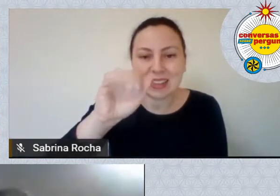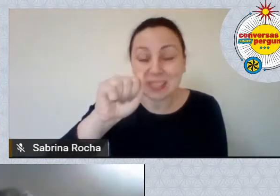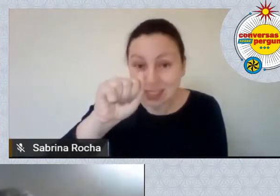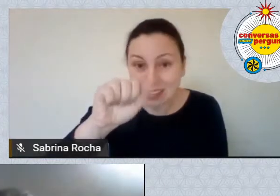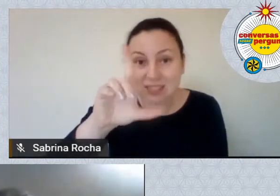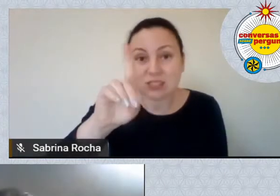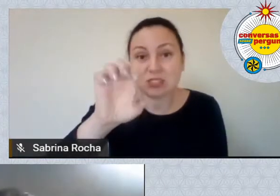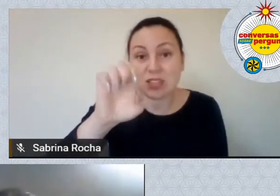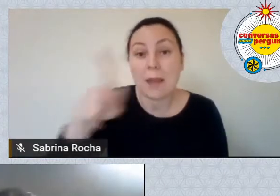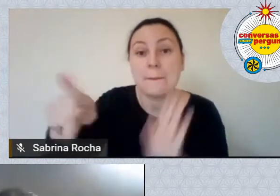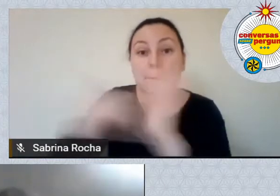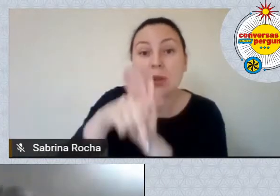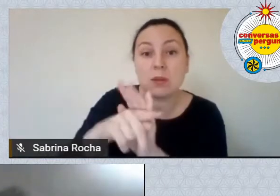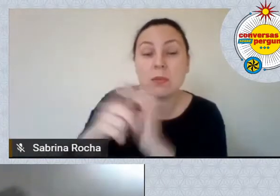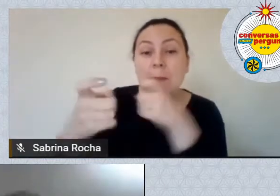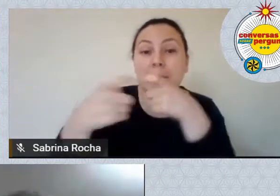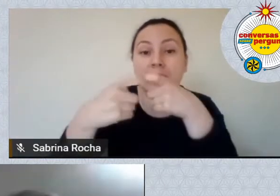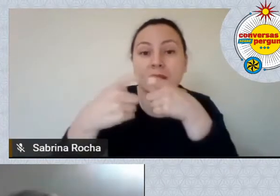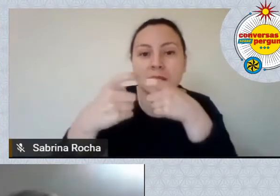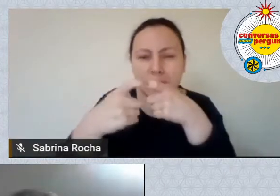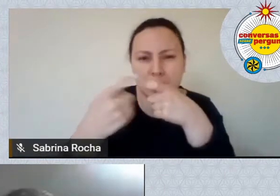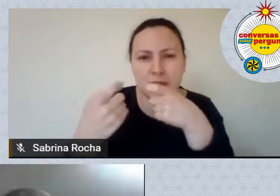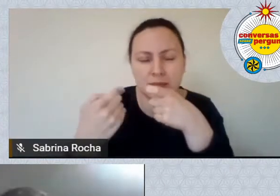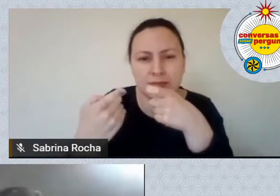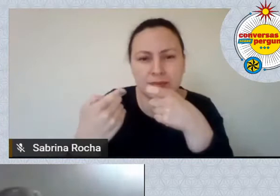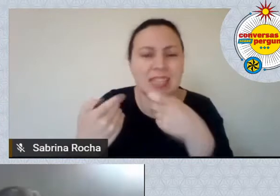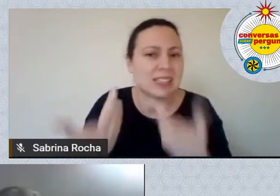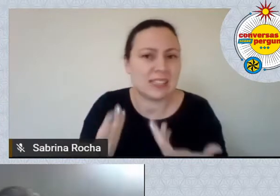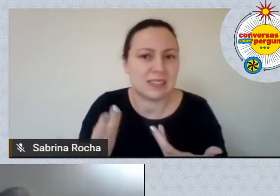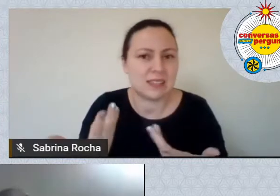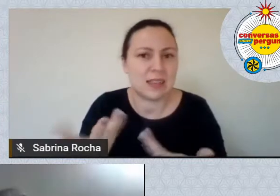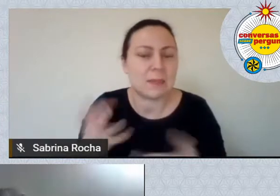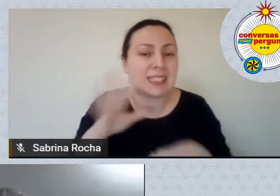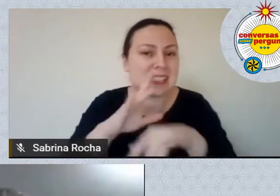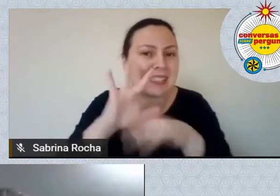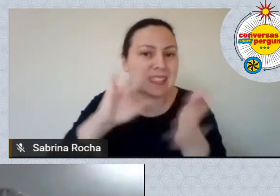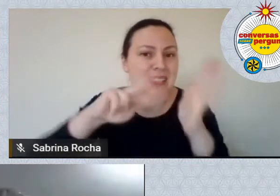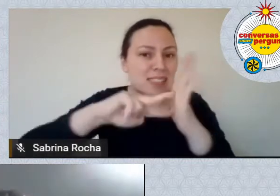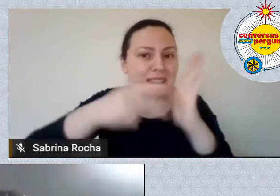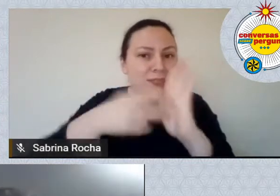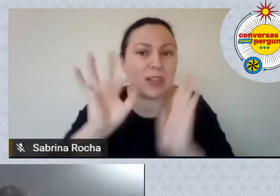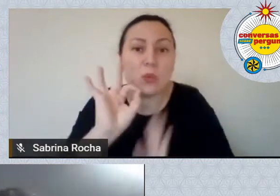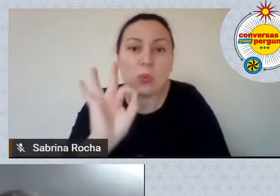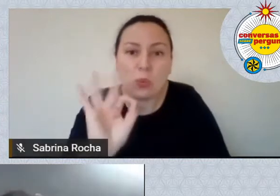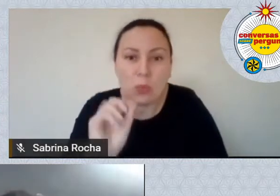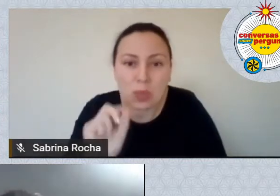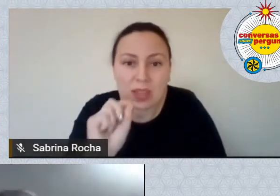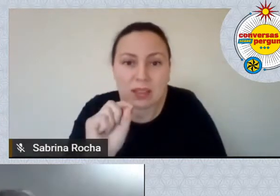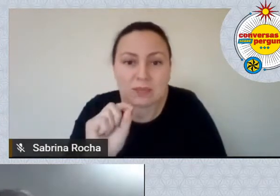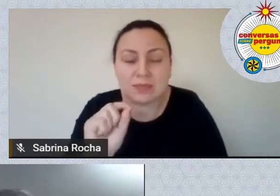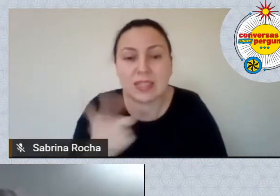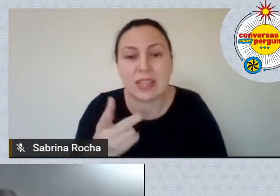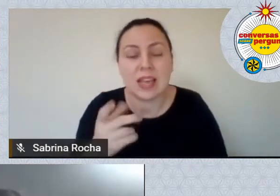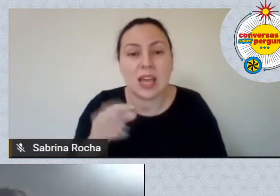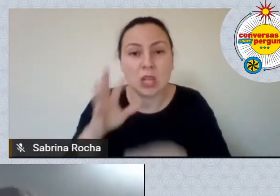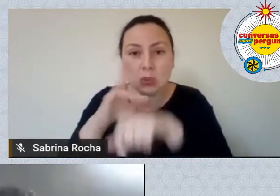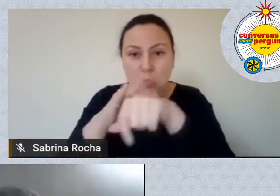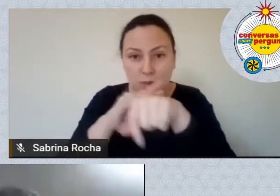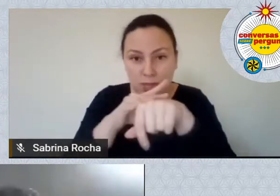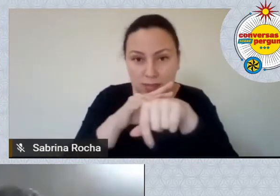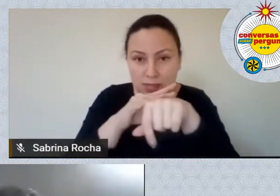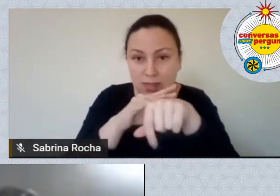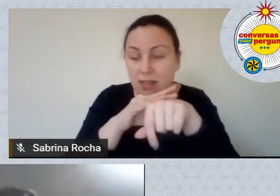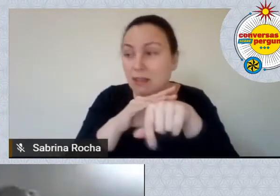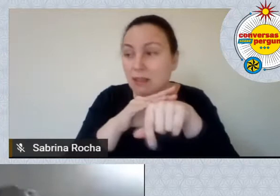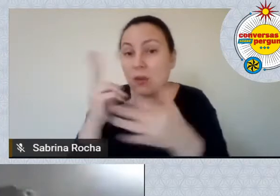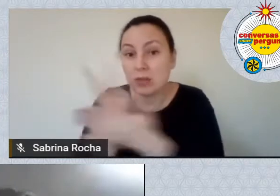certas doenças que chamam outras doenças, né? Certas fragilidades que se associam com outras ou acontecem em